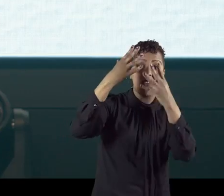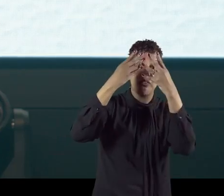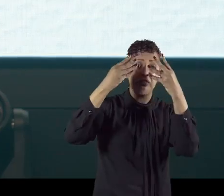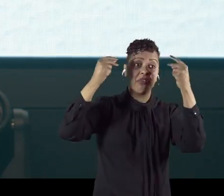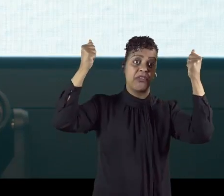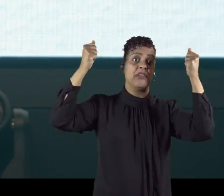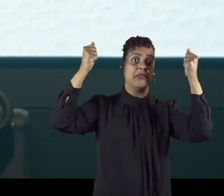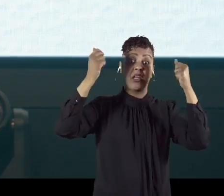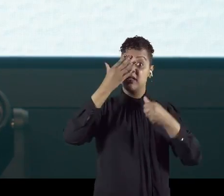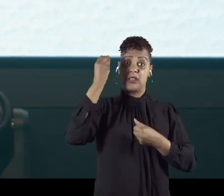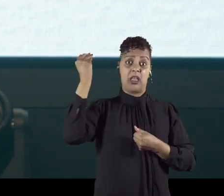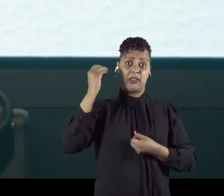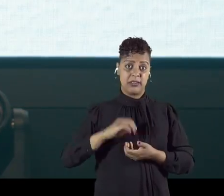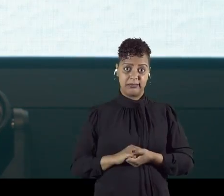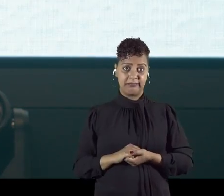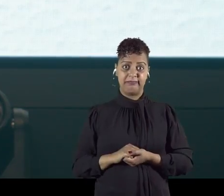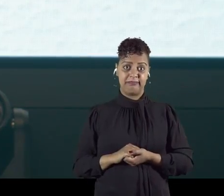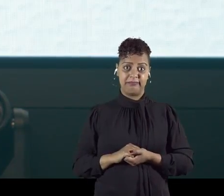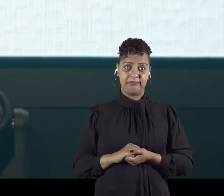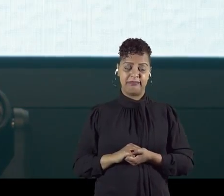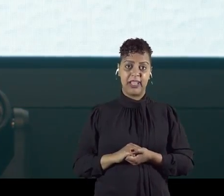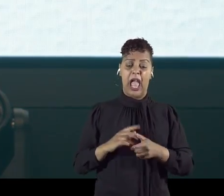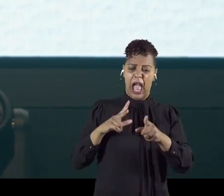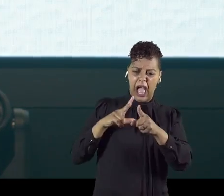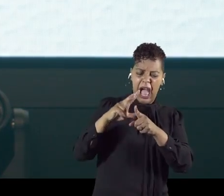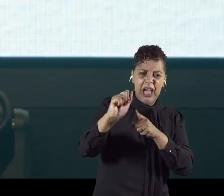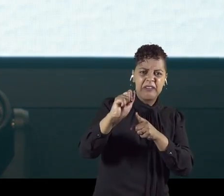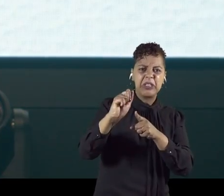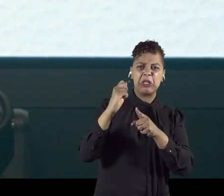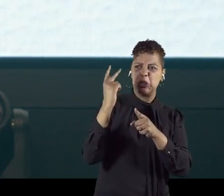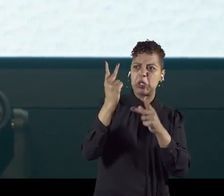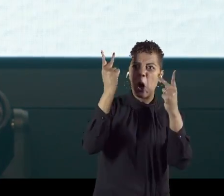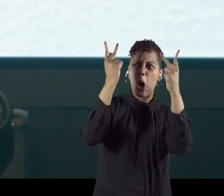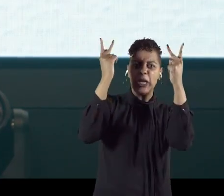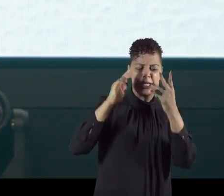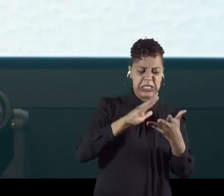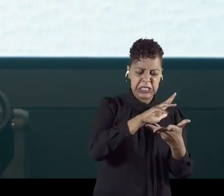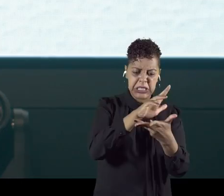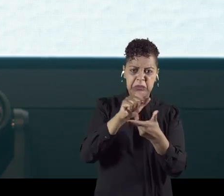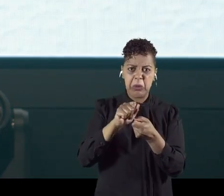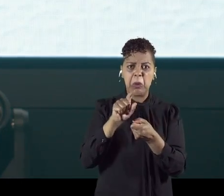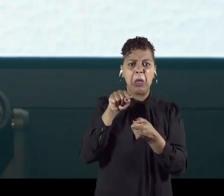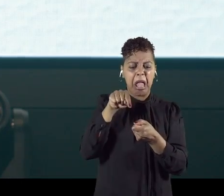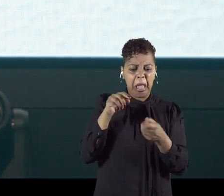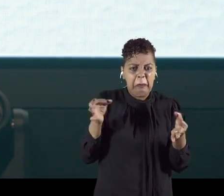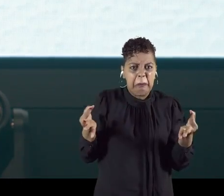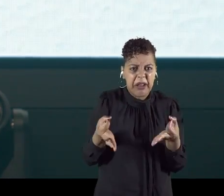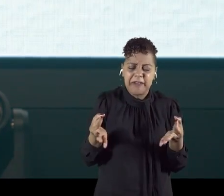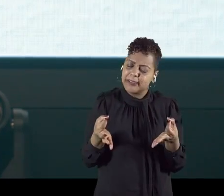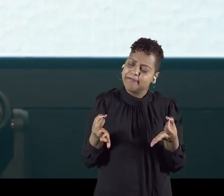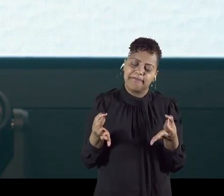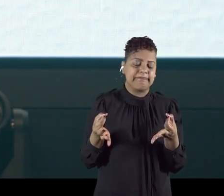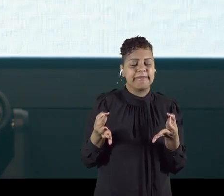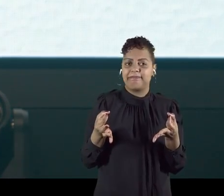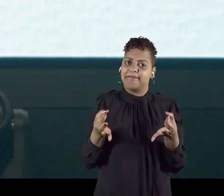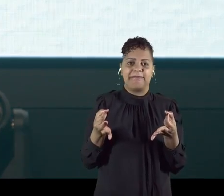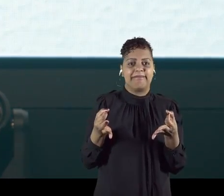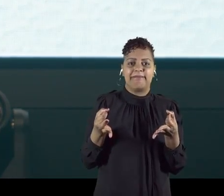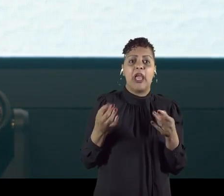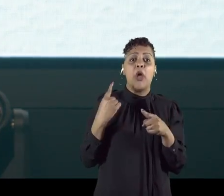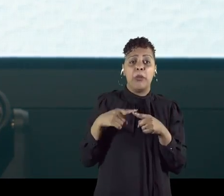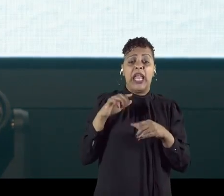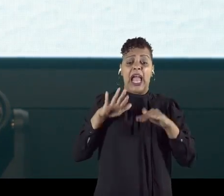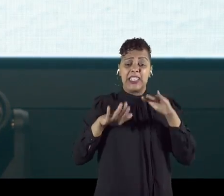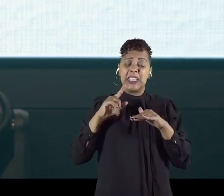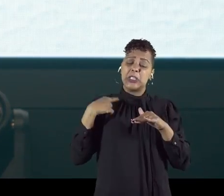e a Vitória também não é completa e não é perfeito a vitória desse mundo é porque muitas vezes ela vem